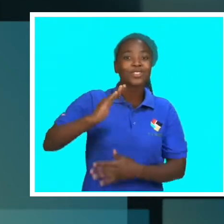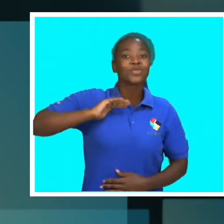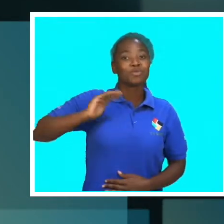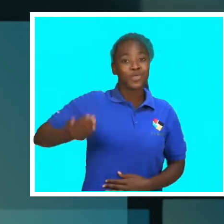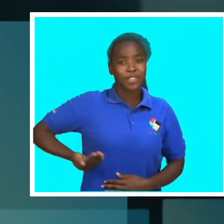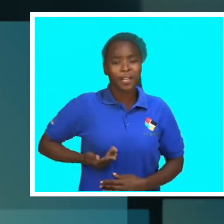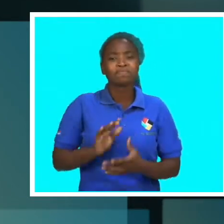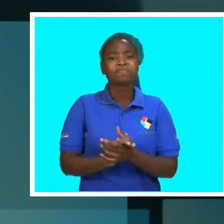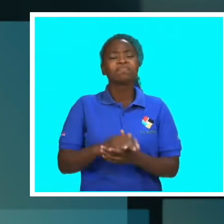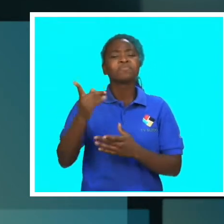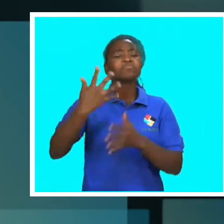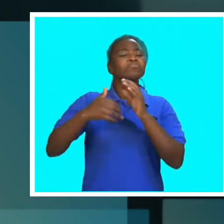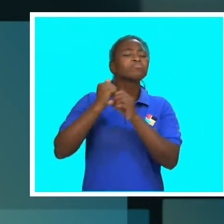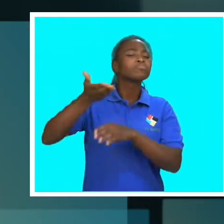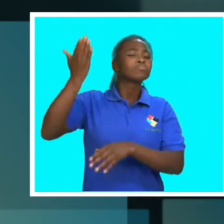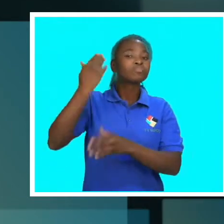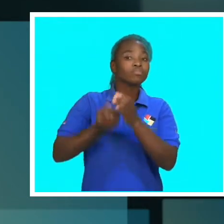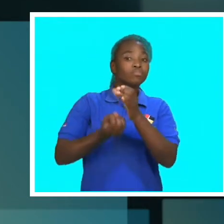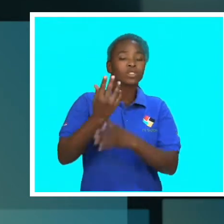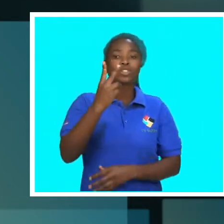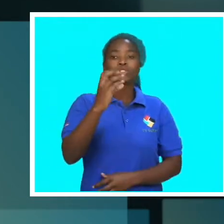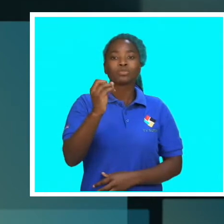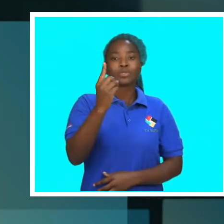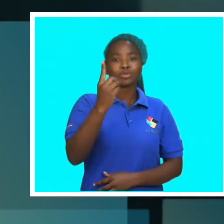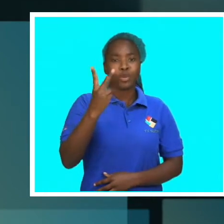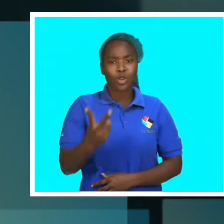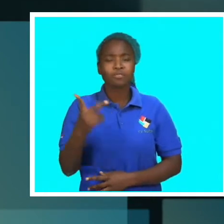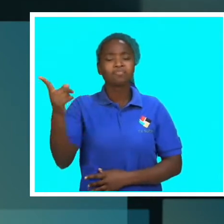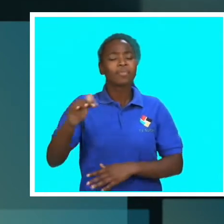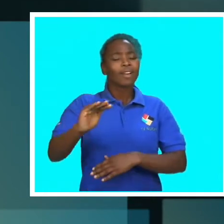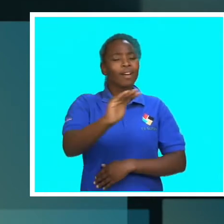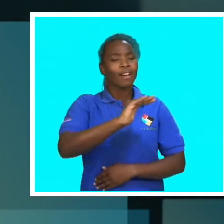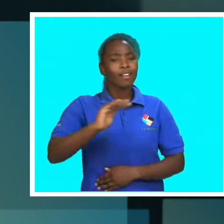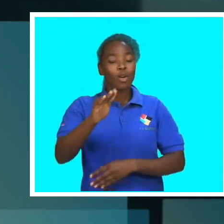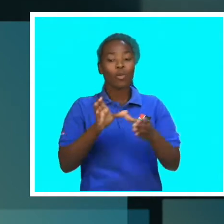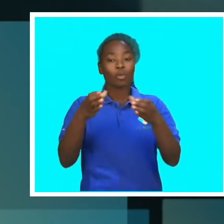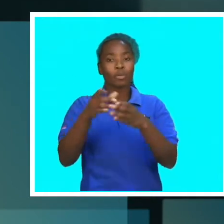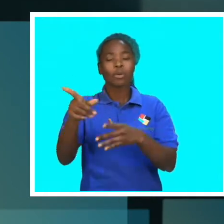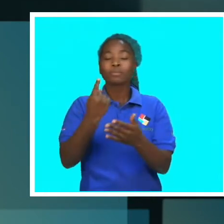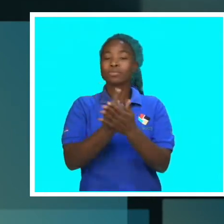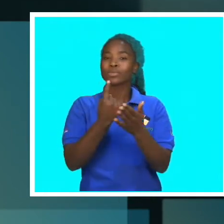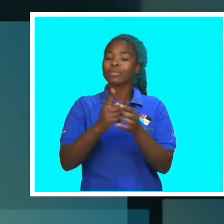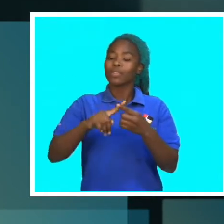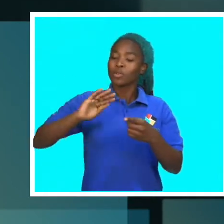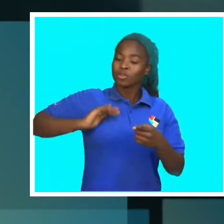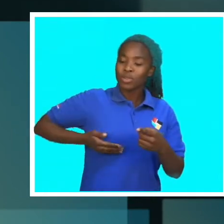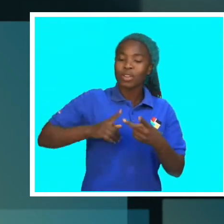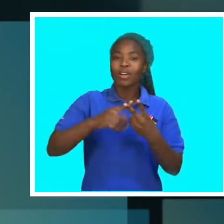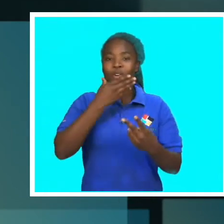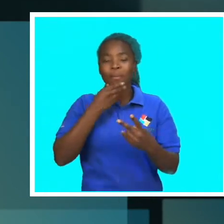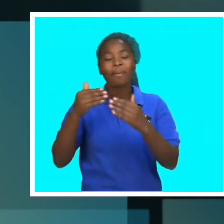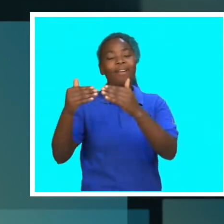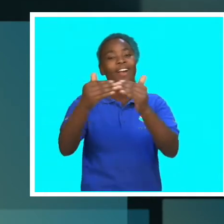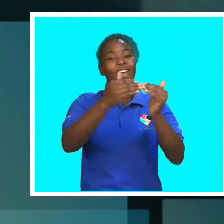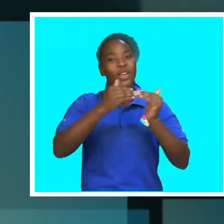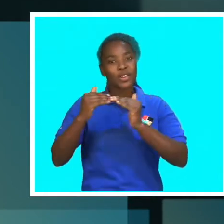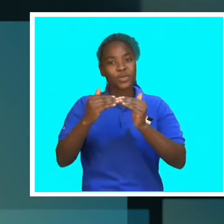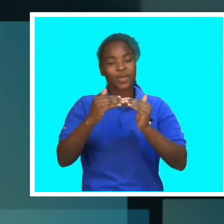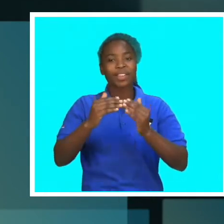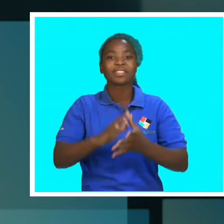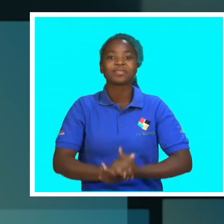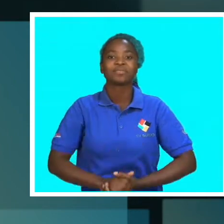mulher. Criado em 2012, este agrupamento busca uma sociedade onde homens e mulheres tenham o